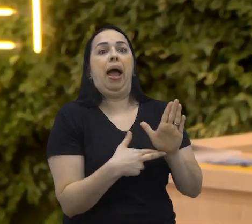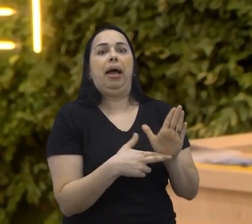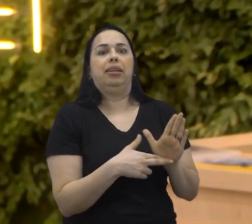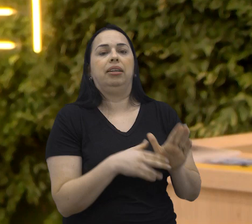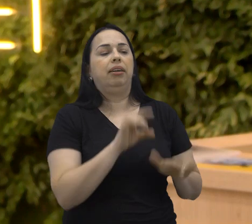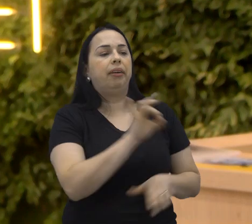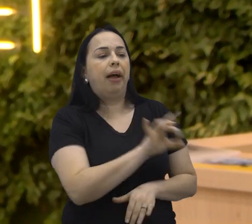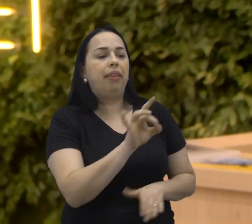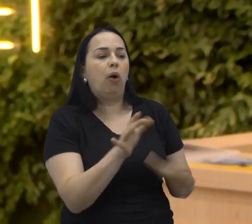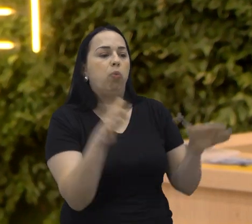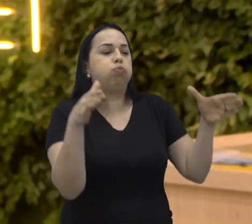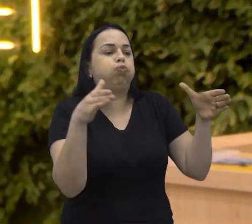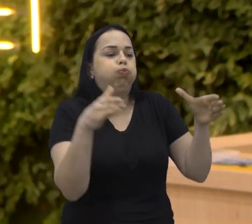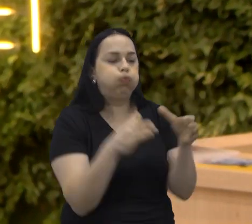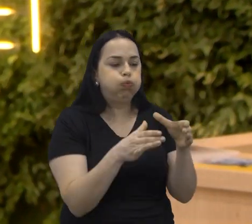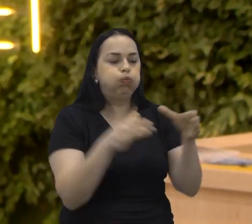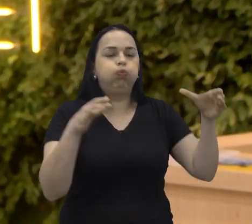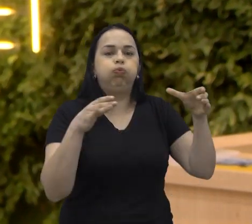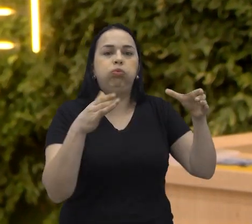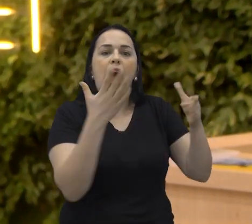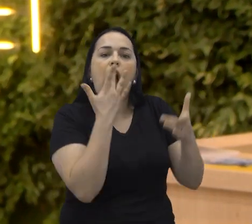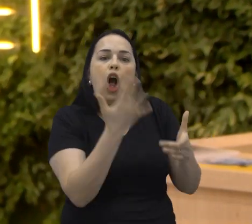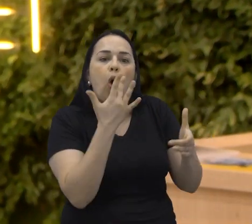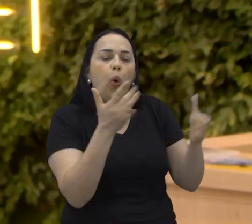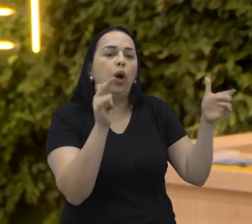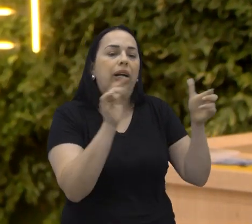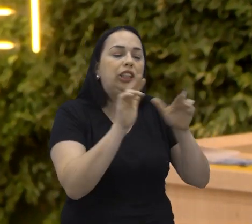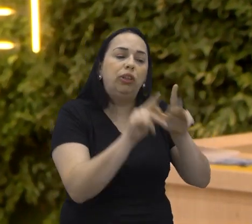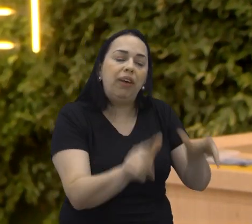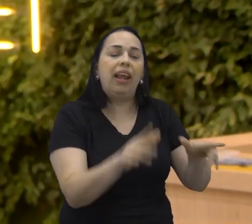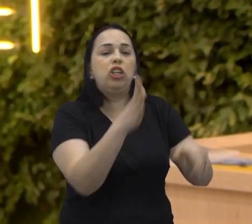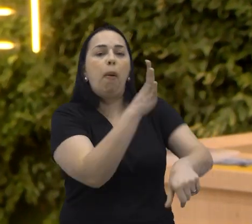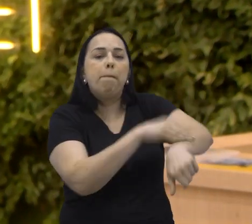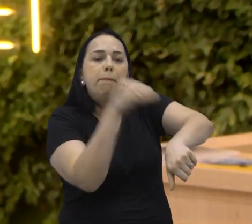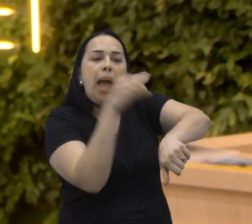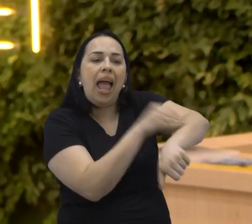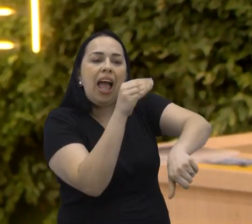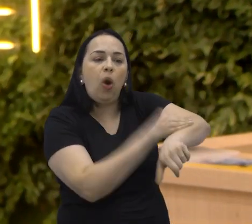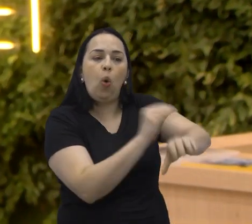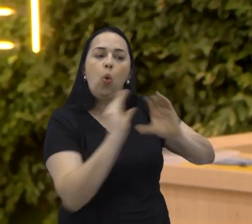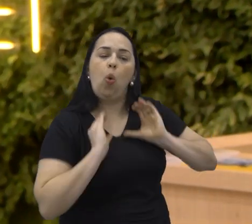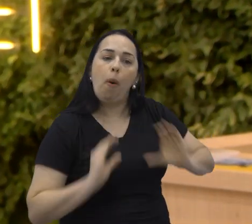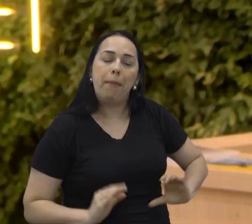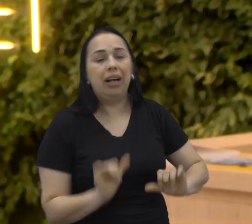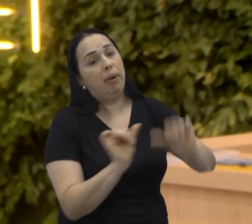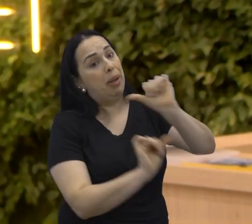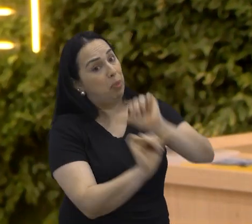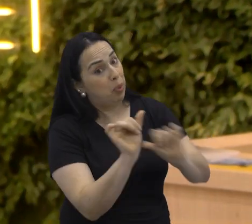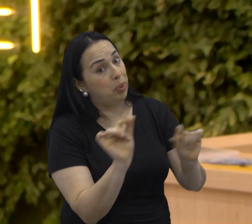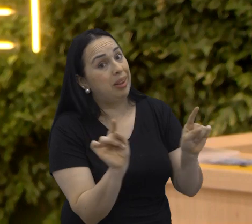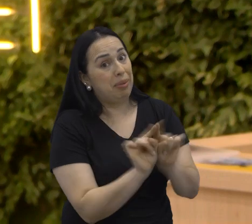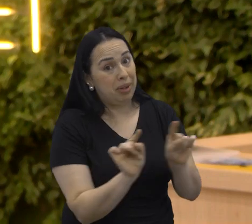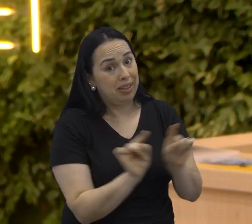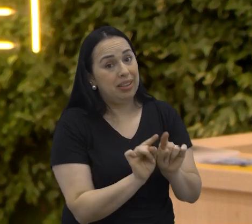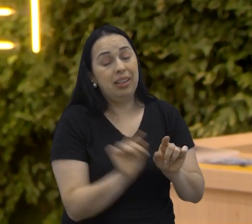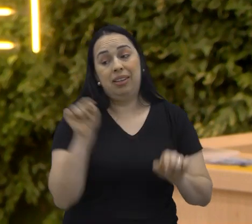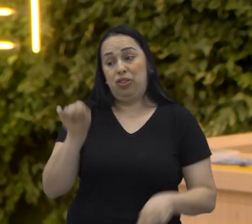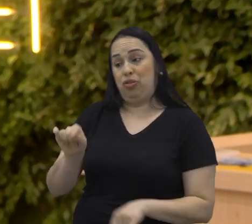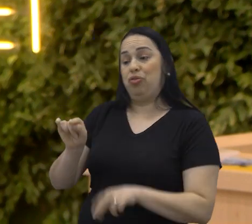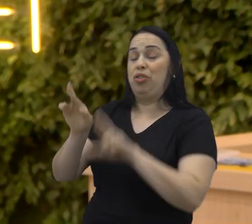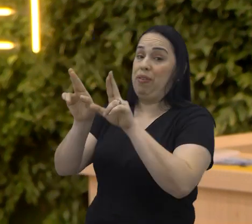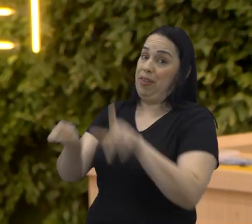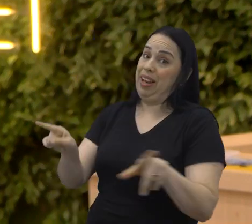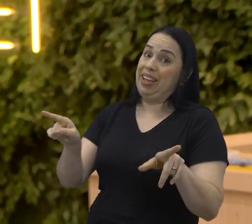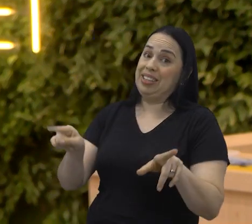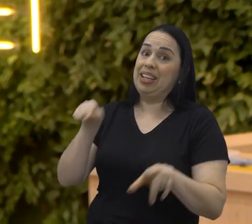consegue seguir um padrão. Então, cada um vai ter um tamanho diferente, uma cor de pelagem, o tamanho da pelagem, o comportamento também pode